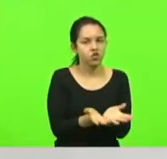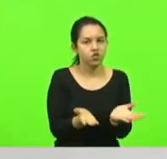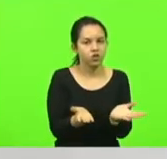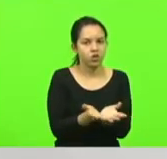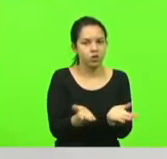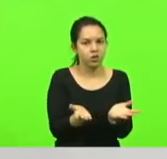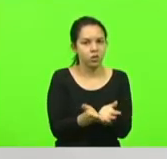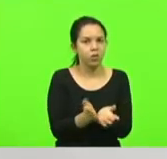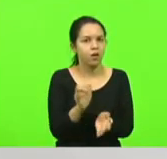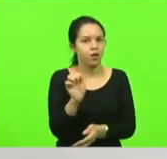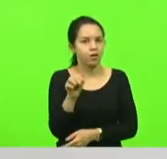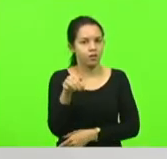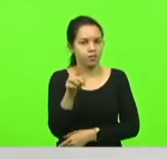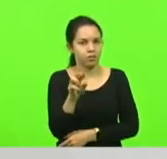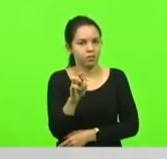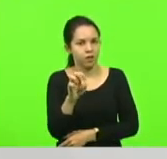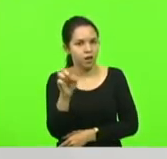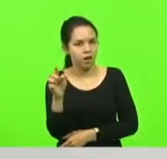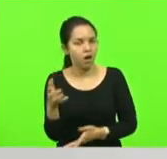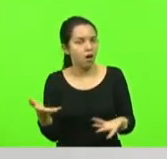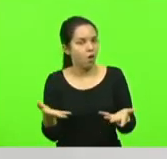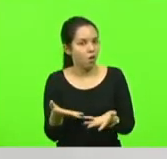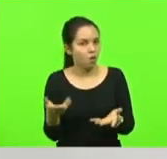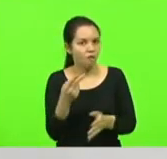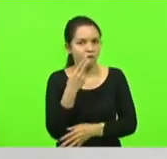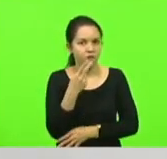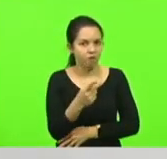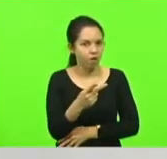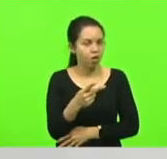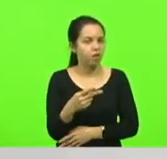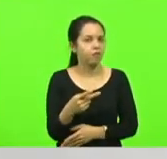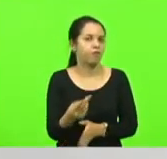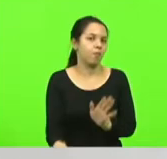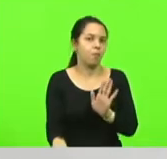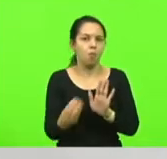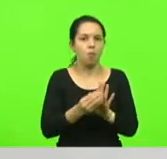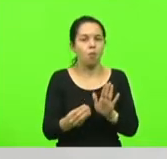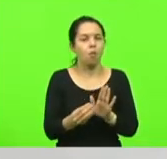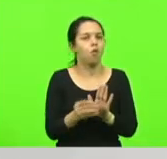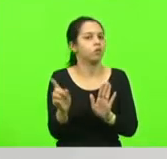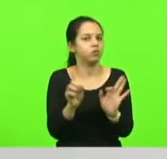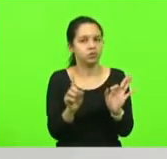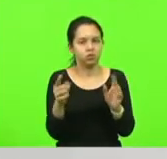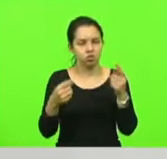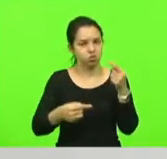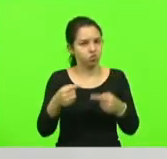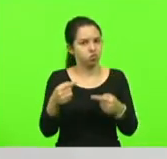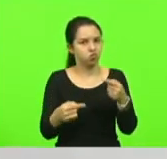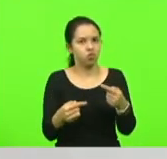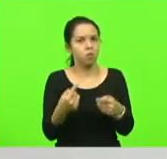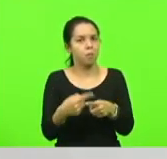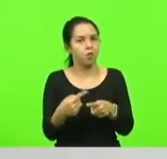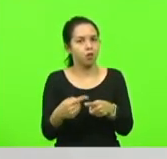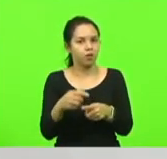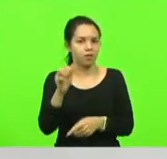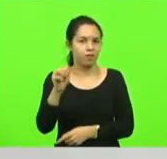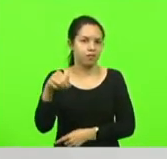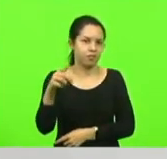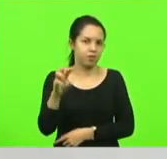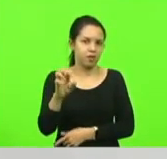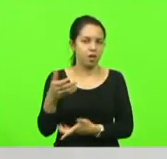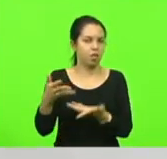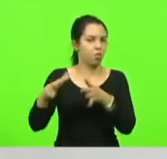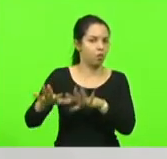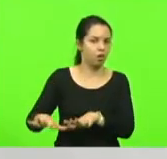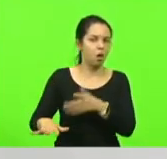e agora ele diz que não vai colocar em pauta, porque ele não quer o André Mendonça, ele quer um